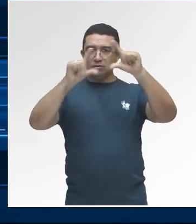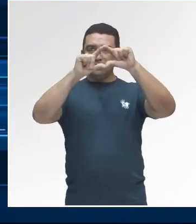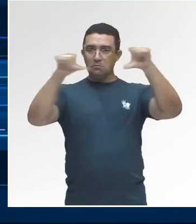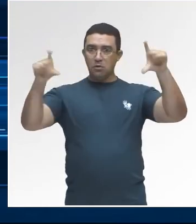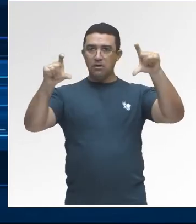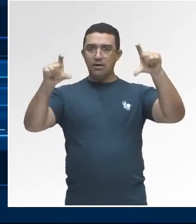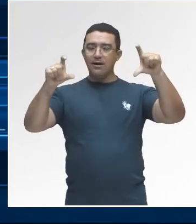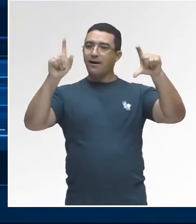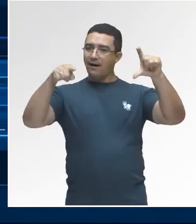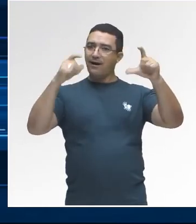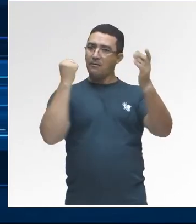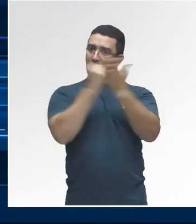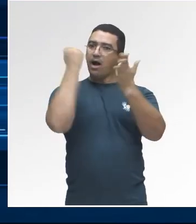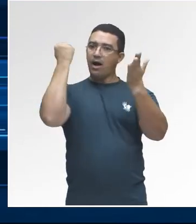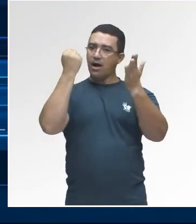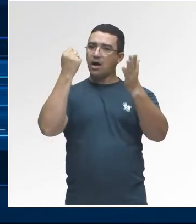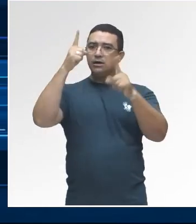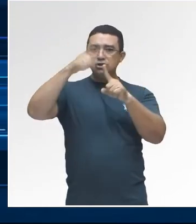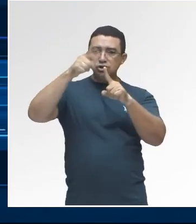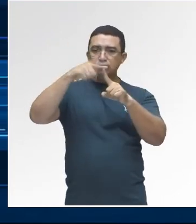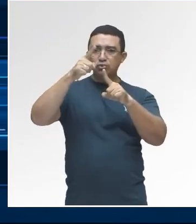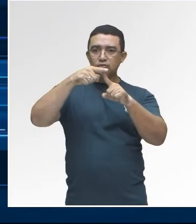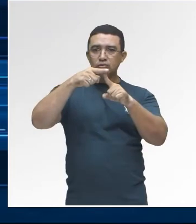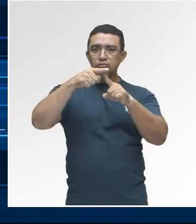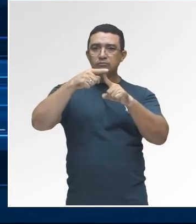que mais? Números,